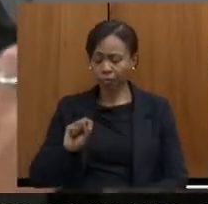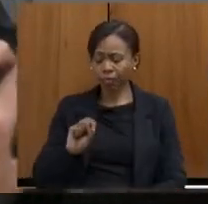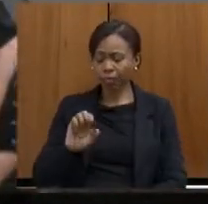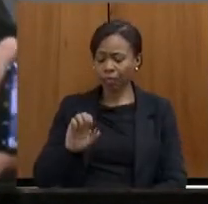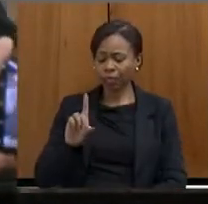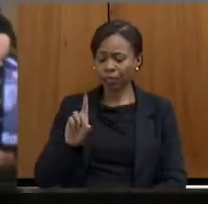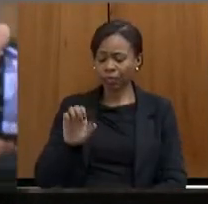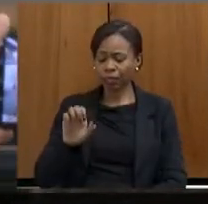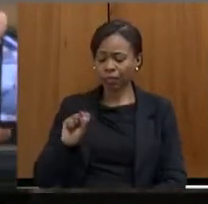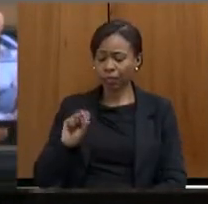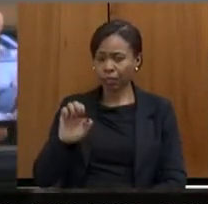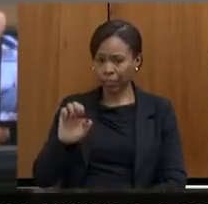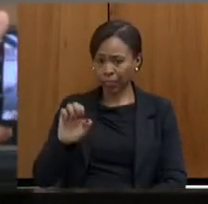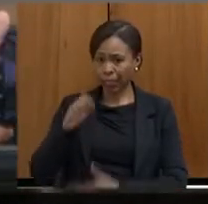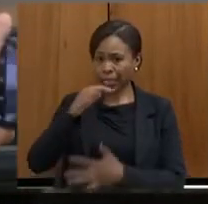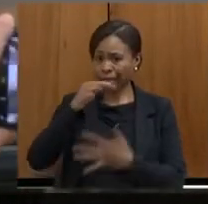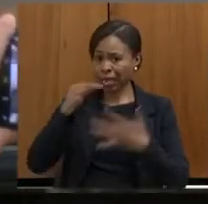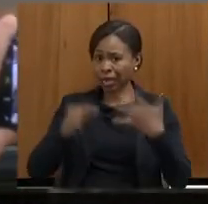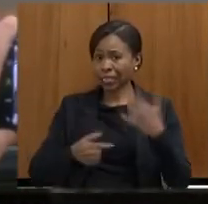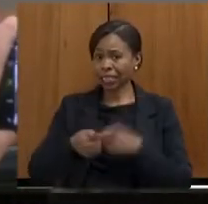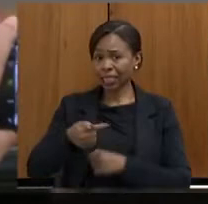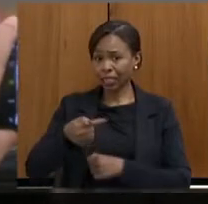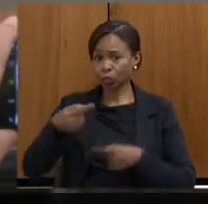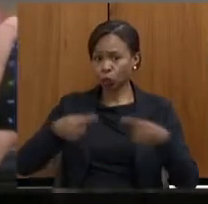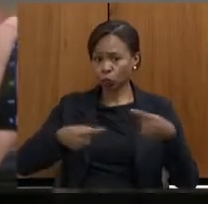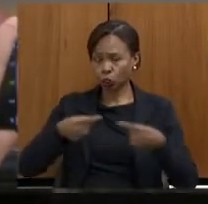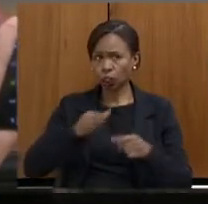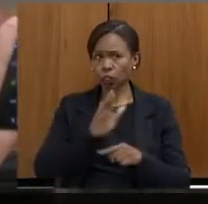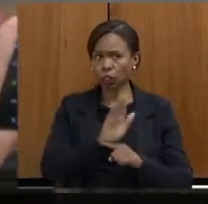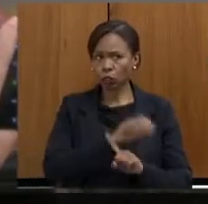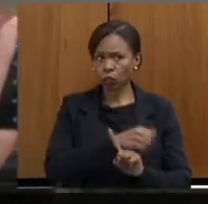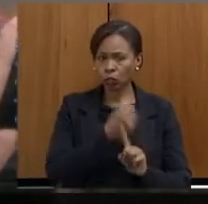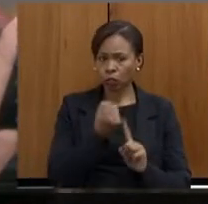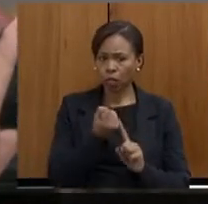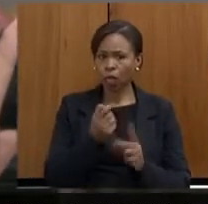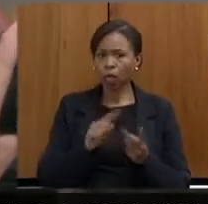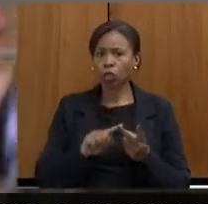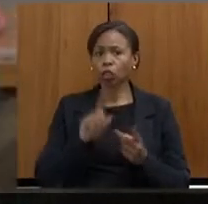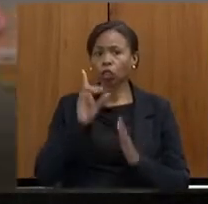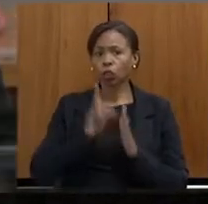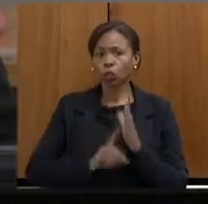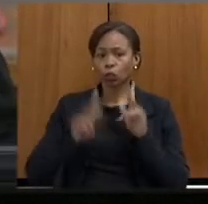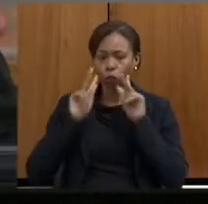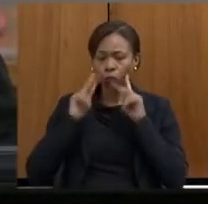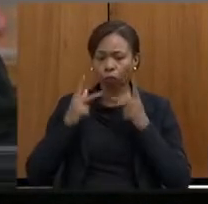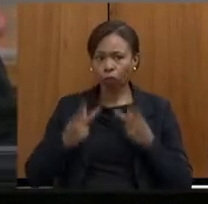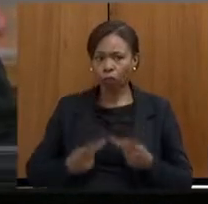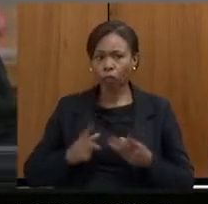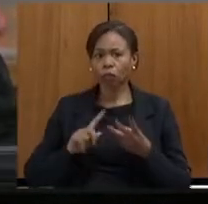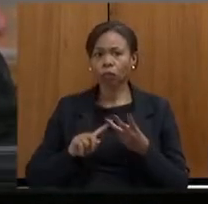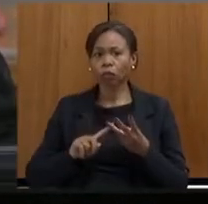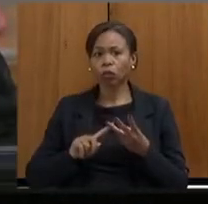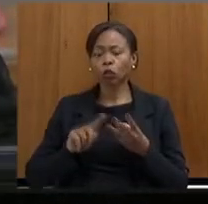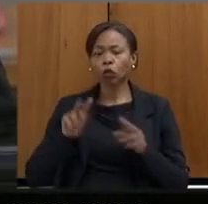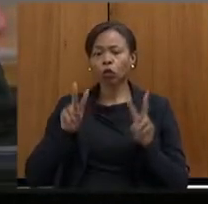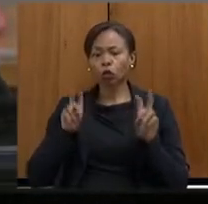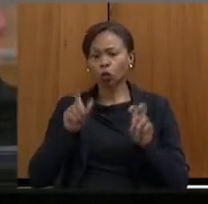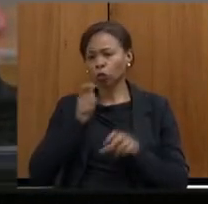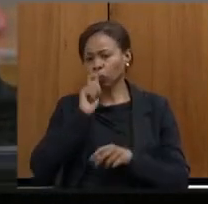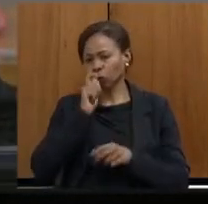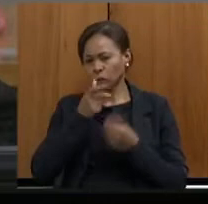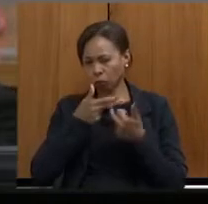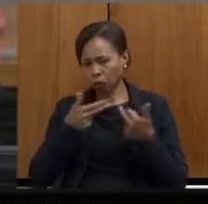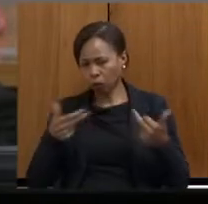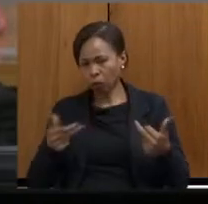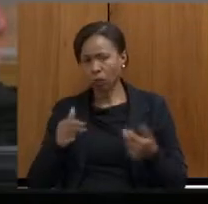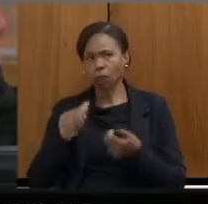por 7 políticas: a política de assistência social, a política de direitos humanos, a política sobre drogas,